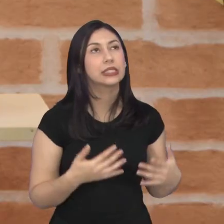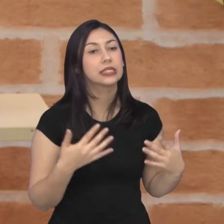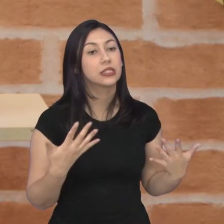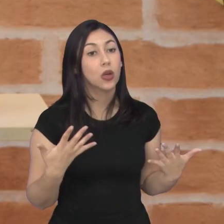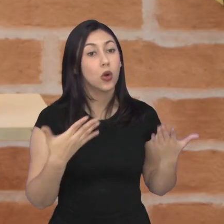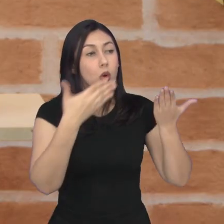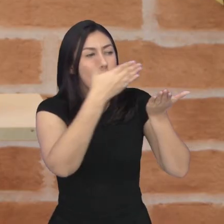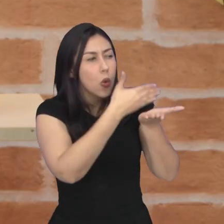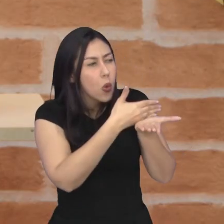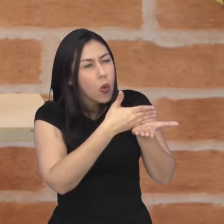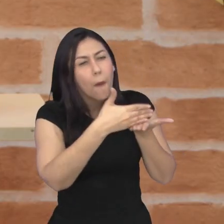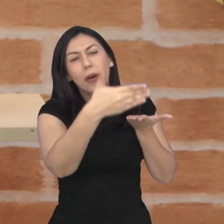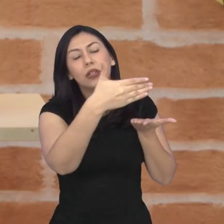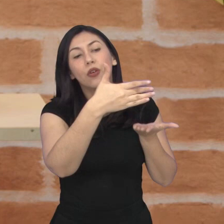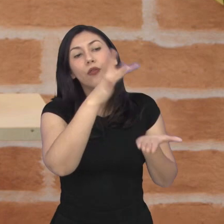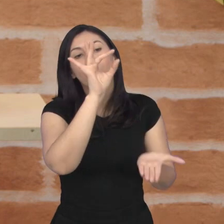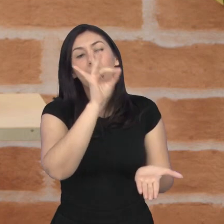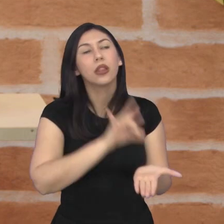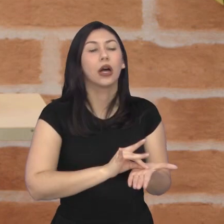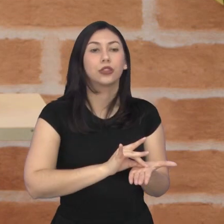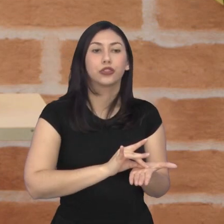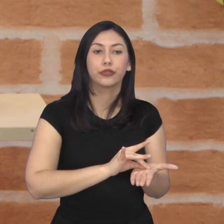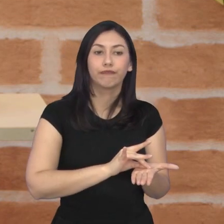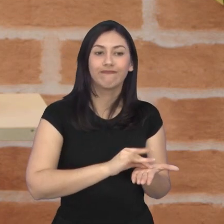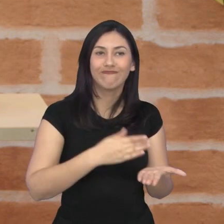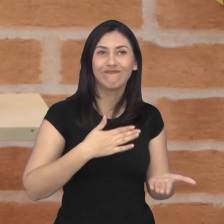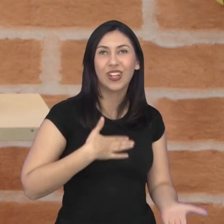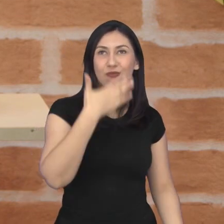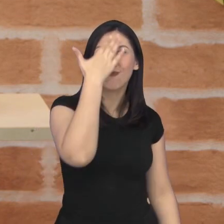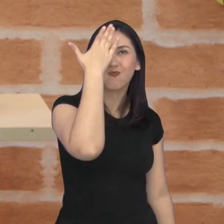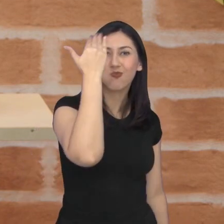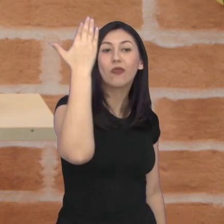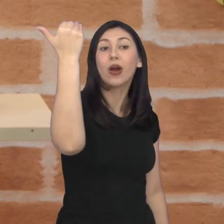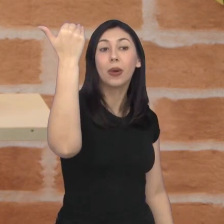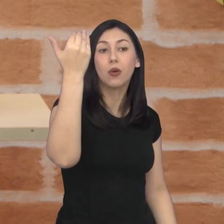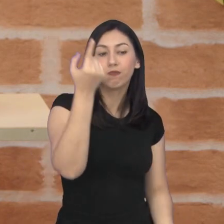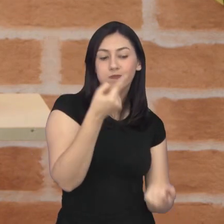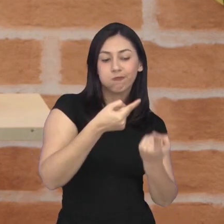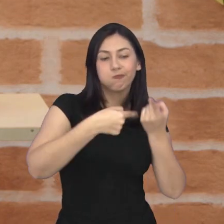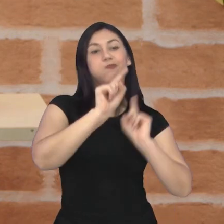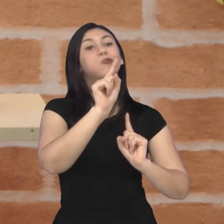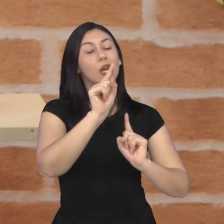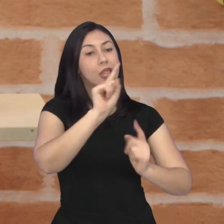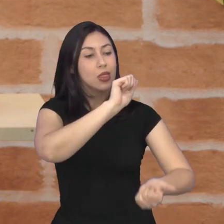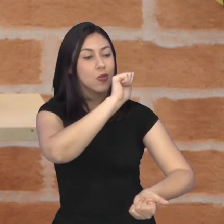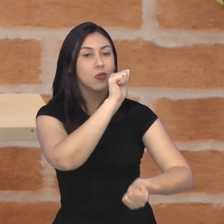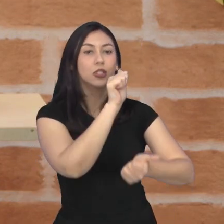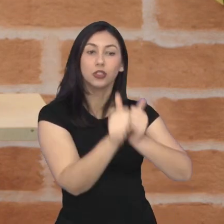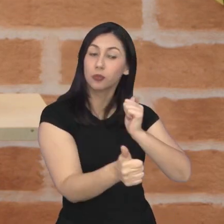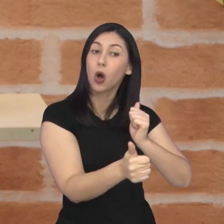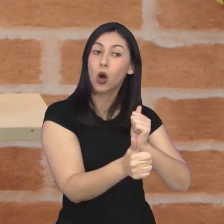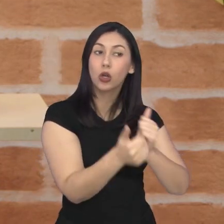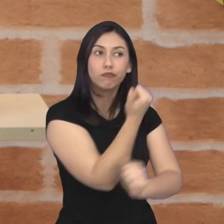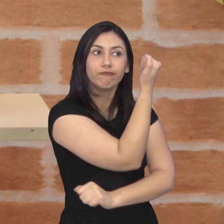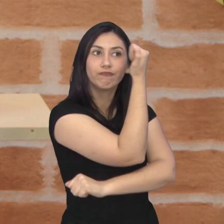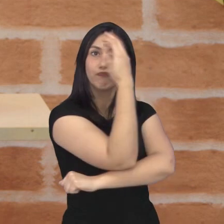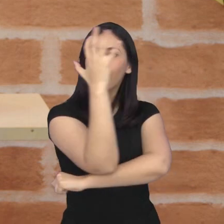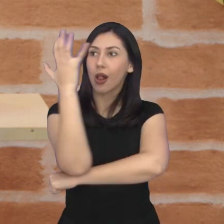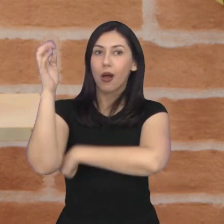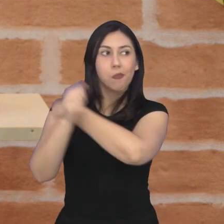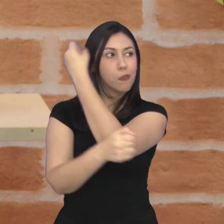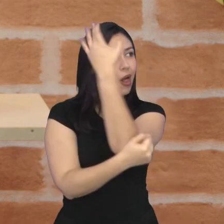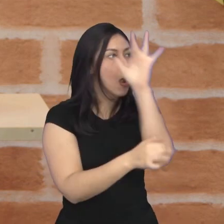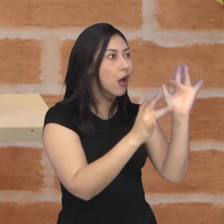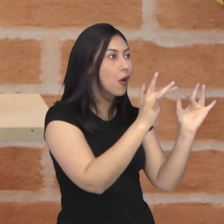o grande protagonista do meu sucesso nessa parte da vida, que é o esporte, que é a relação com a natureza, os